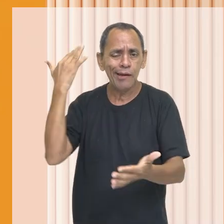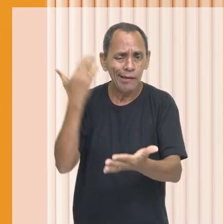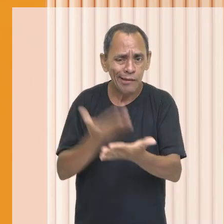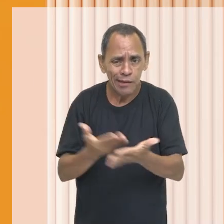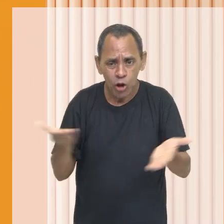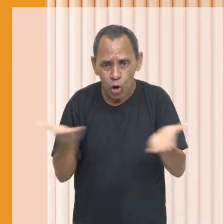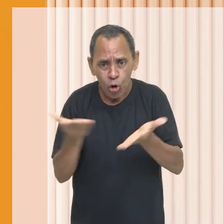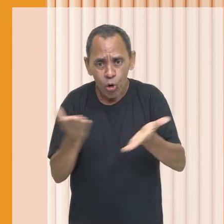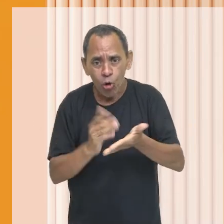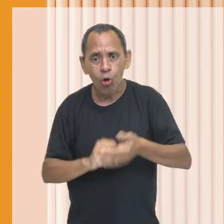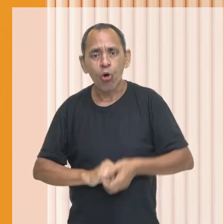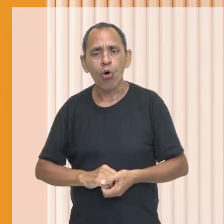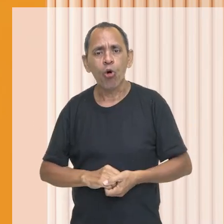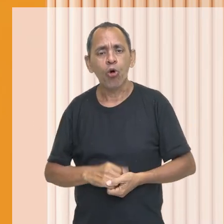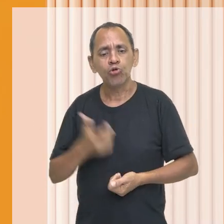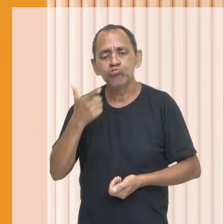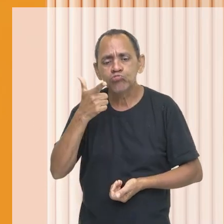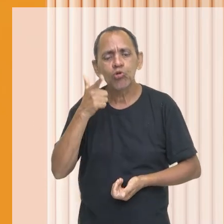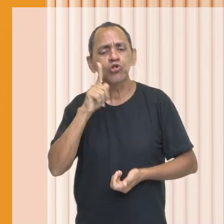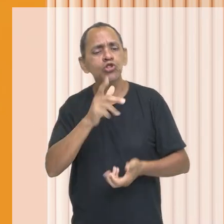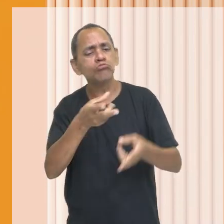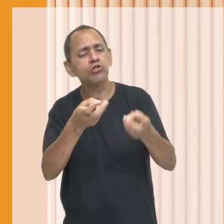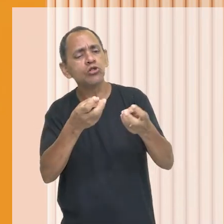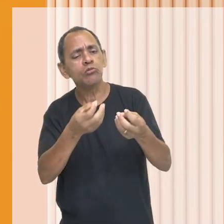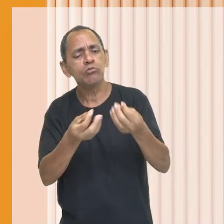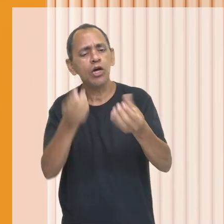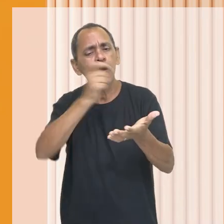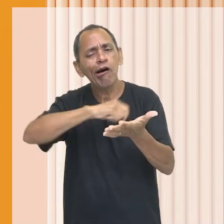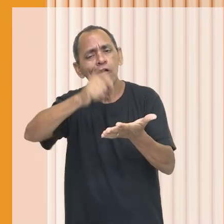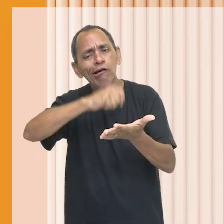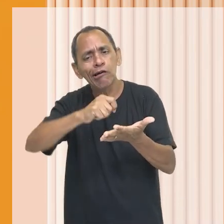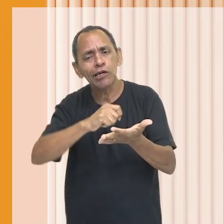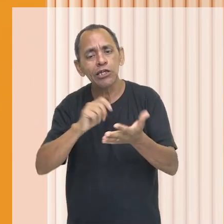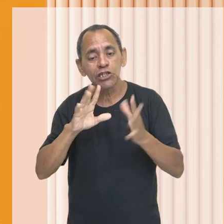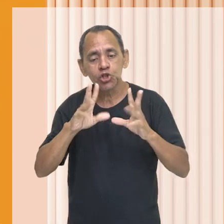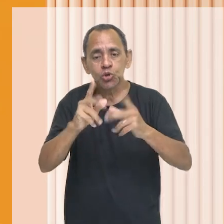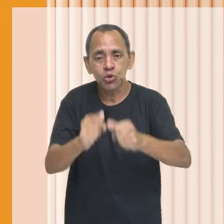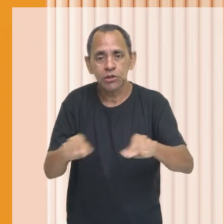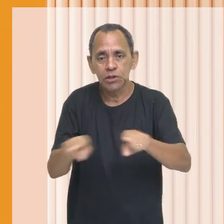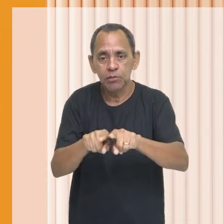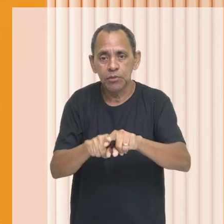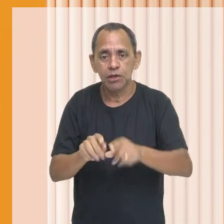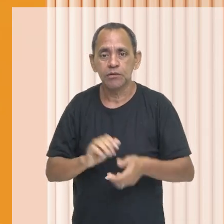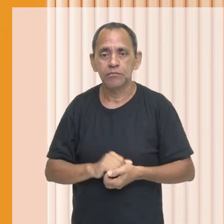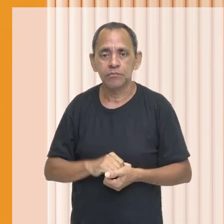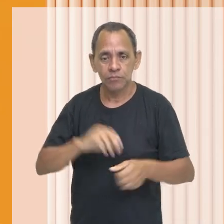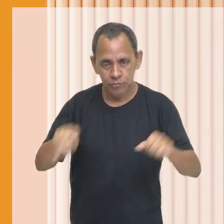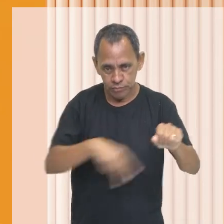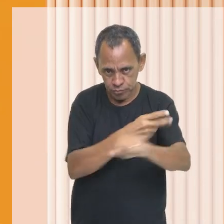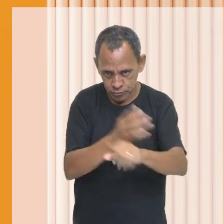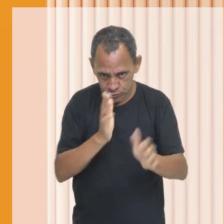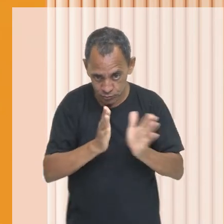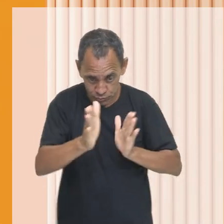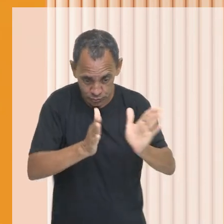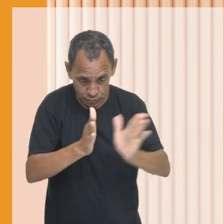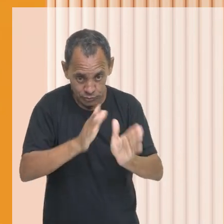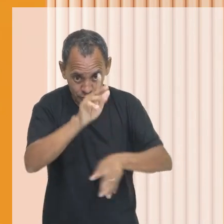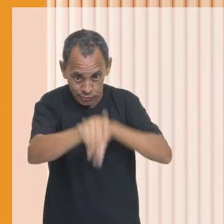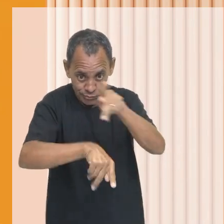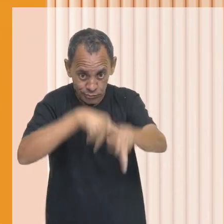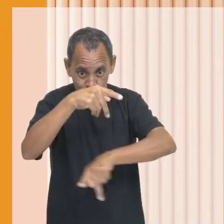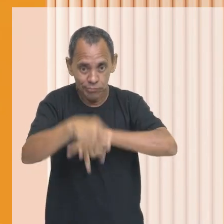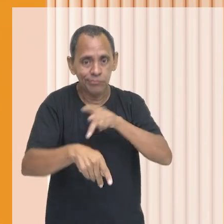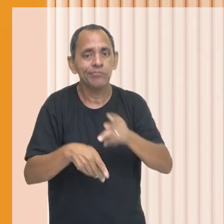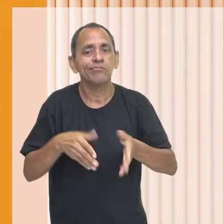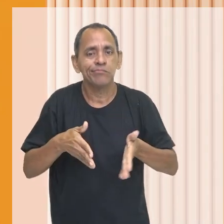Além, né, do povo do Vale do Indo, você vai ter, né, após esse período dessa civilização